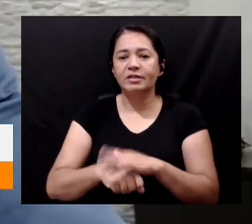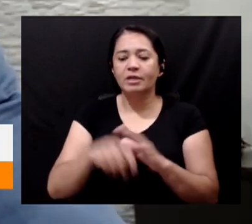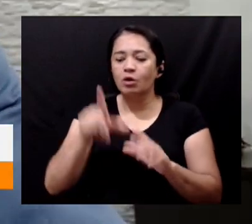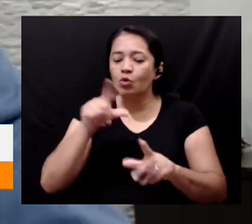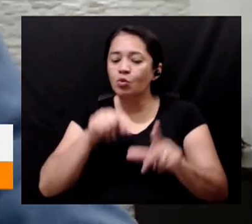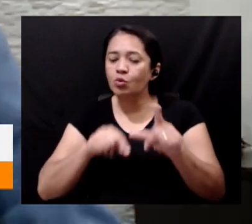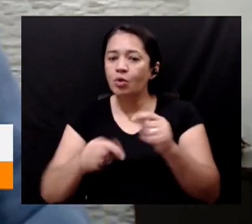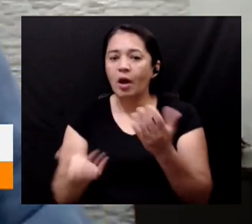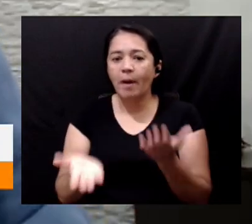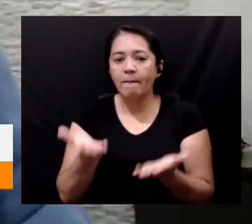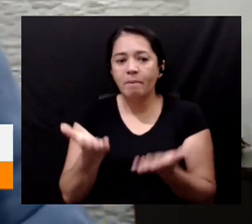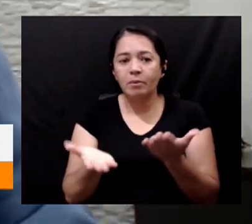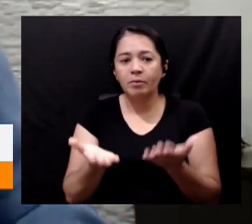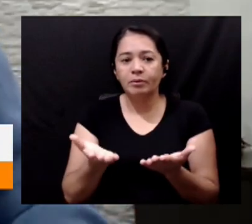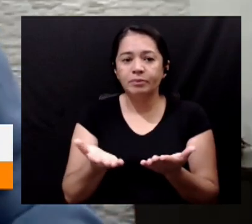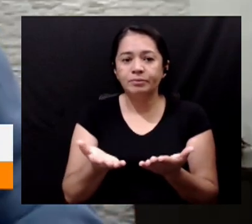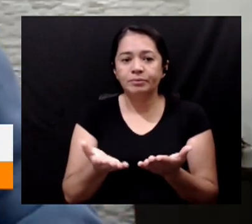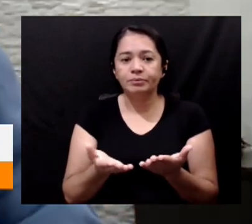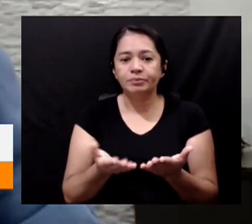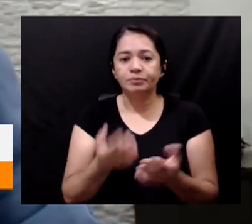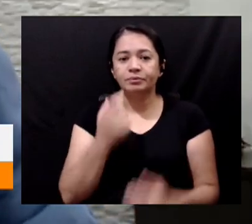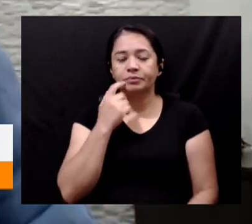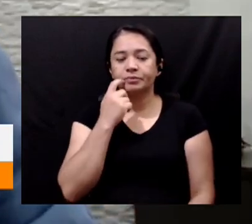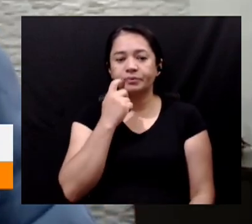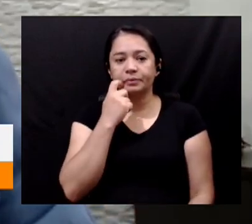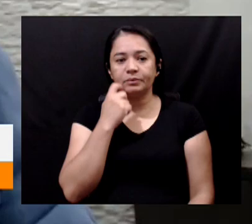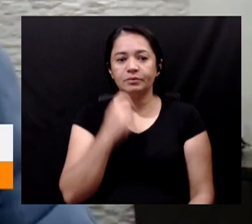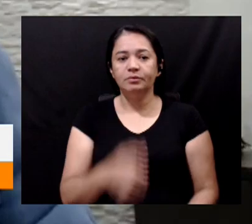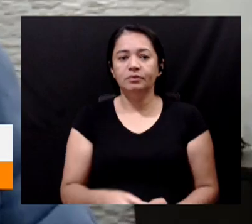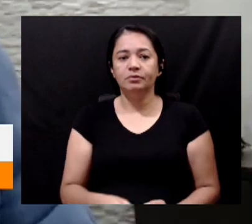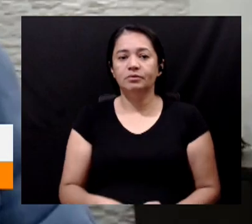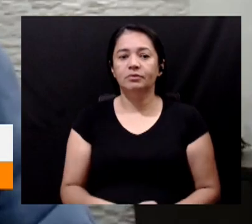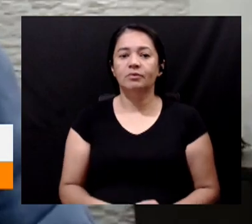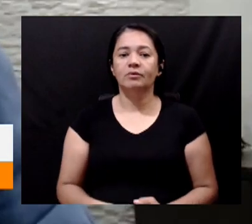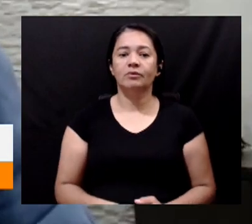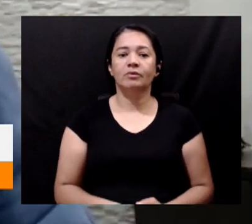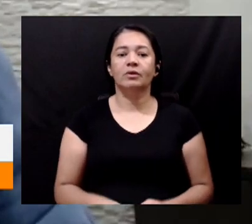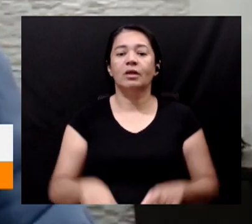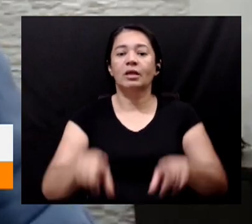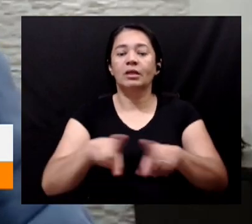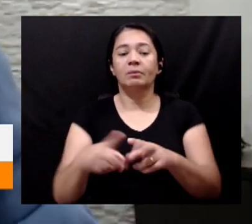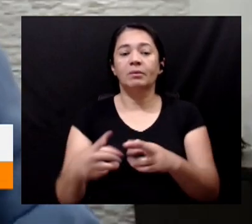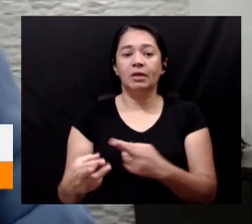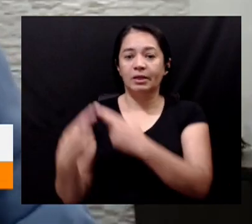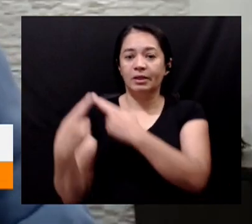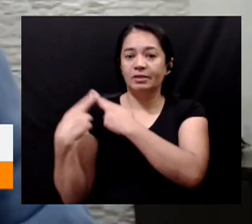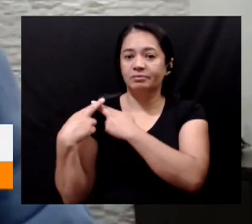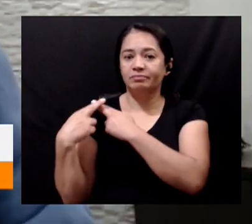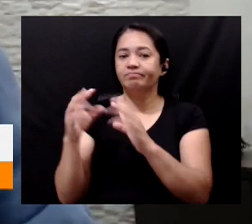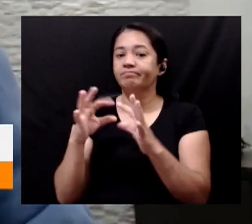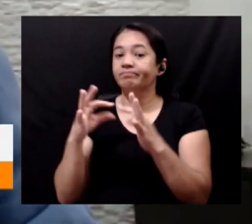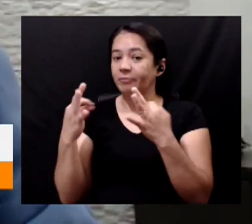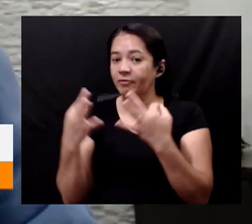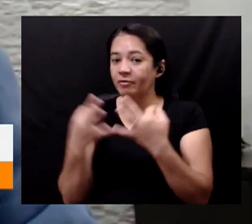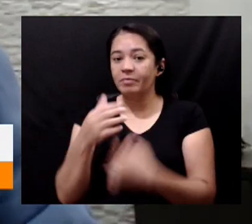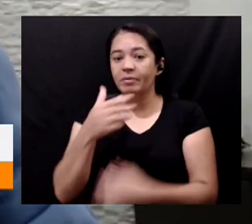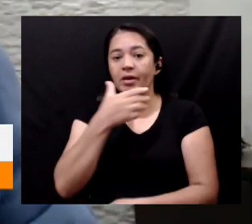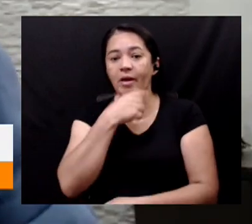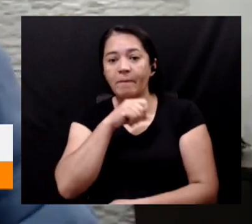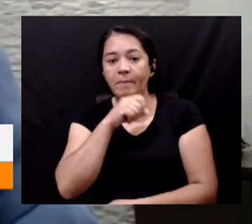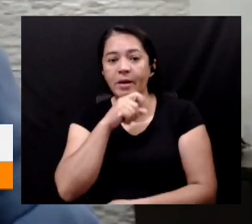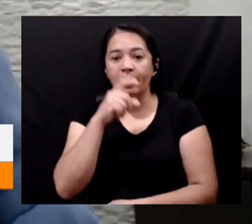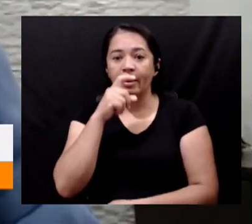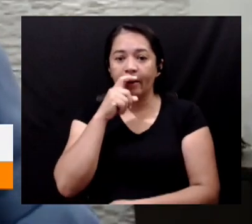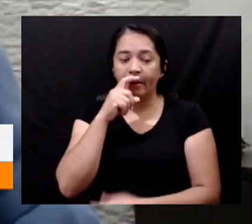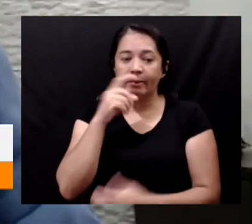sendo divulgado, assim como também a responsabilidade dos pais e responsáveis de acordo com